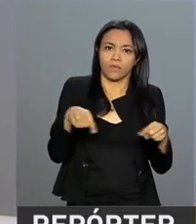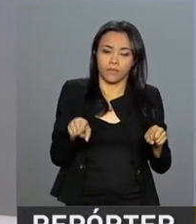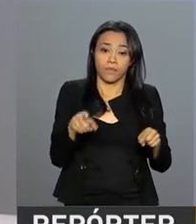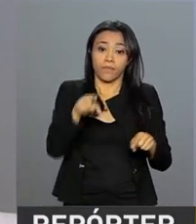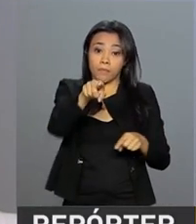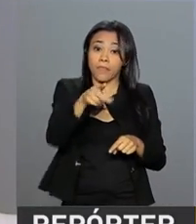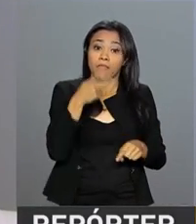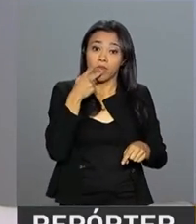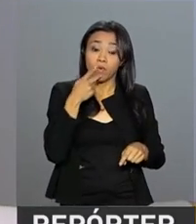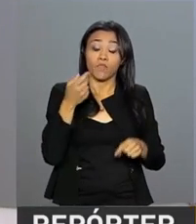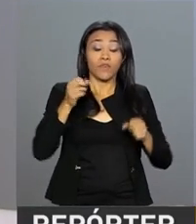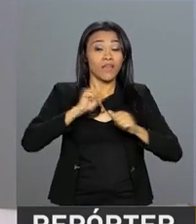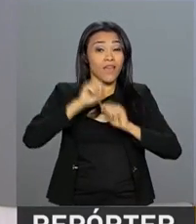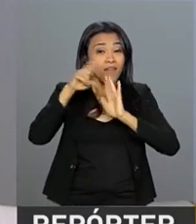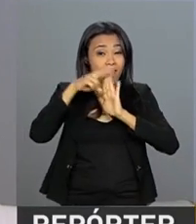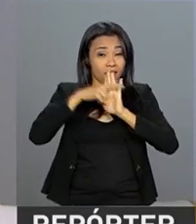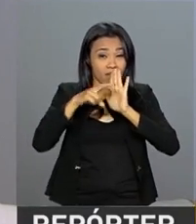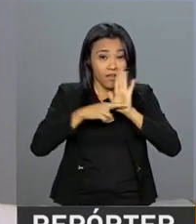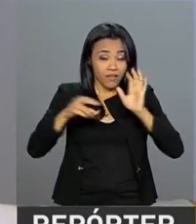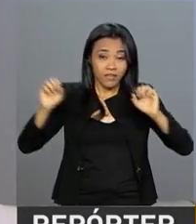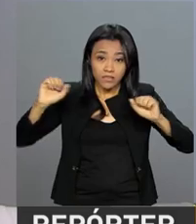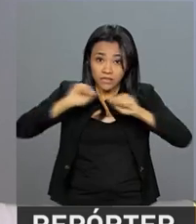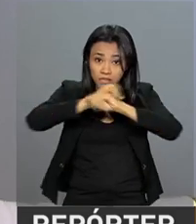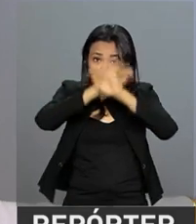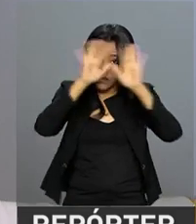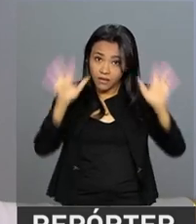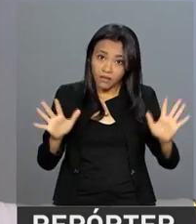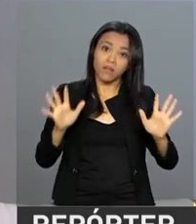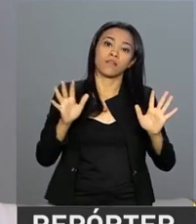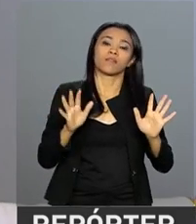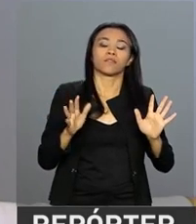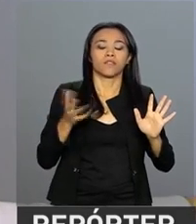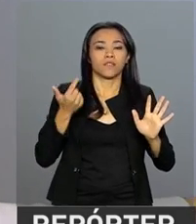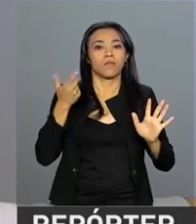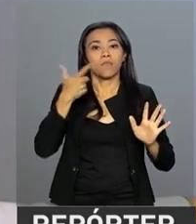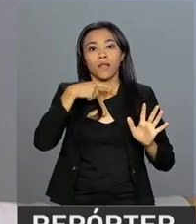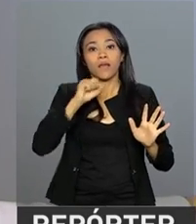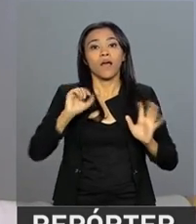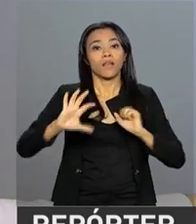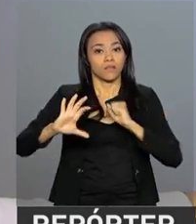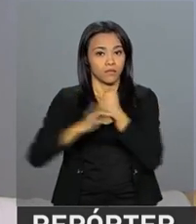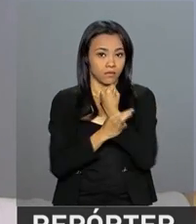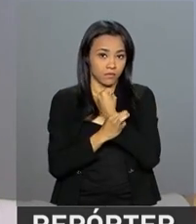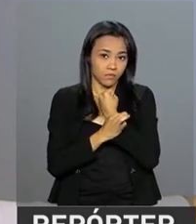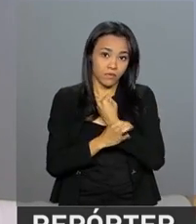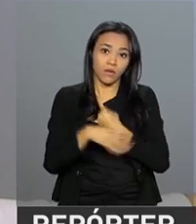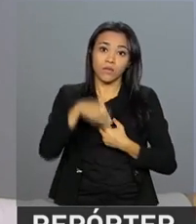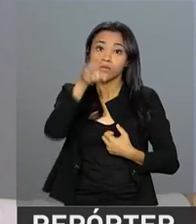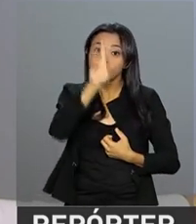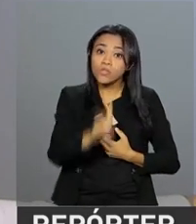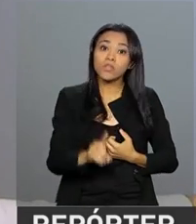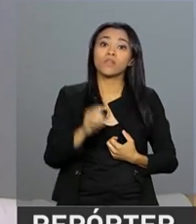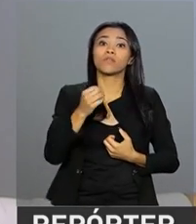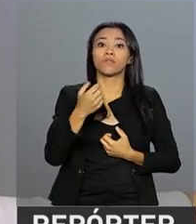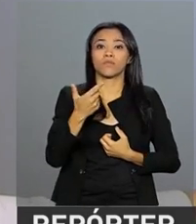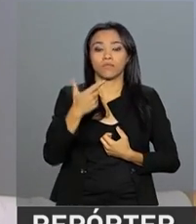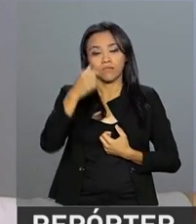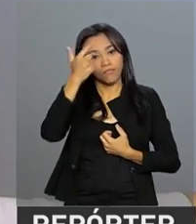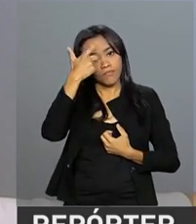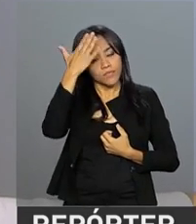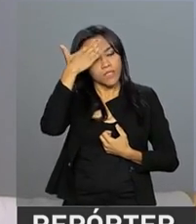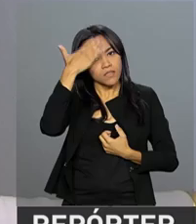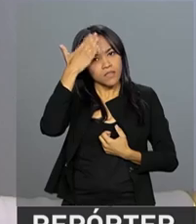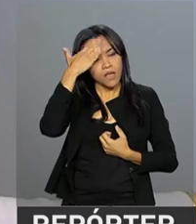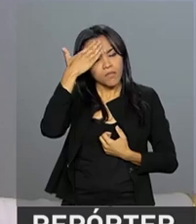para o processo de credenciamento e principalmente da garantia dos direitos do condutor de